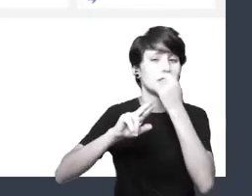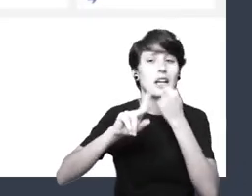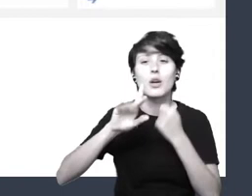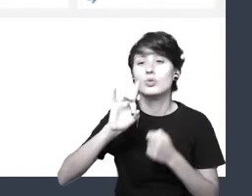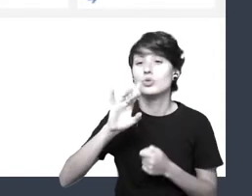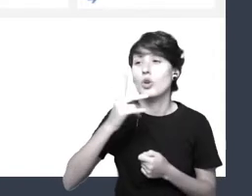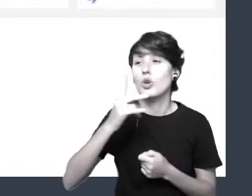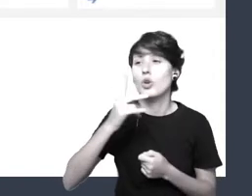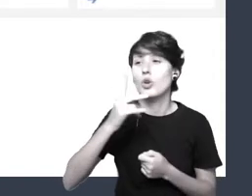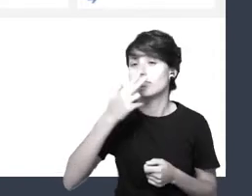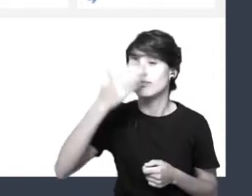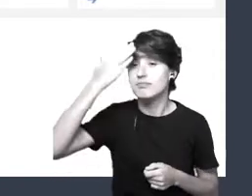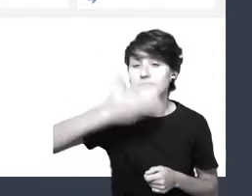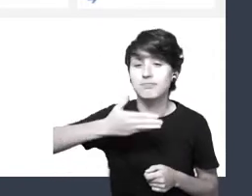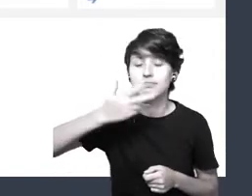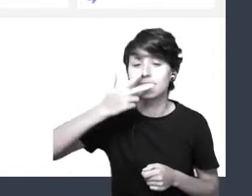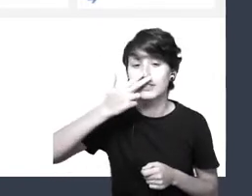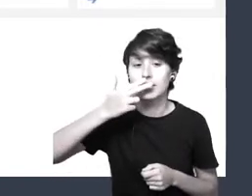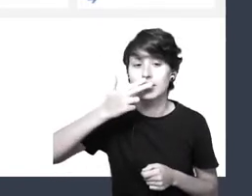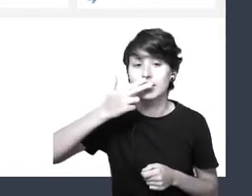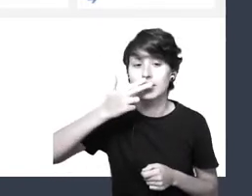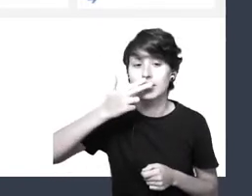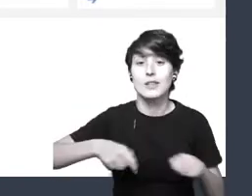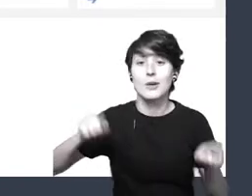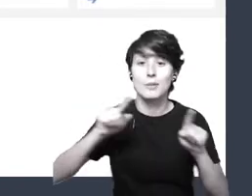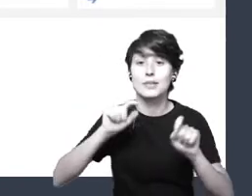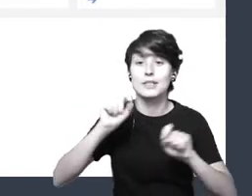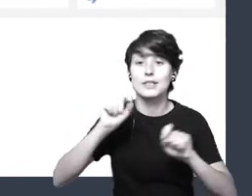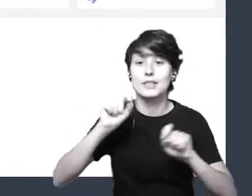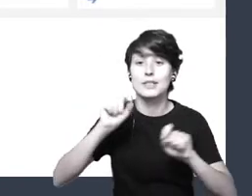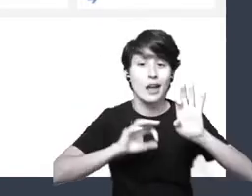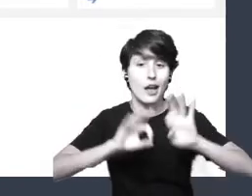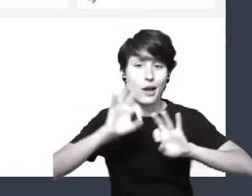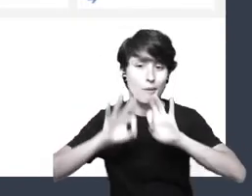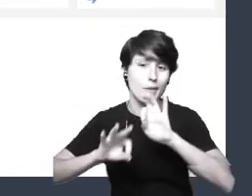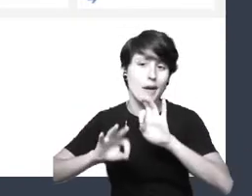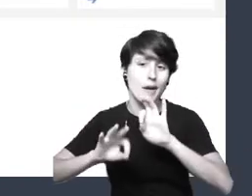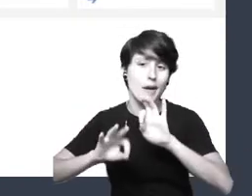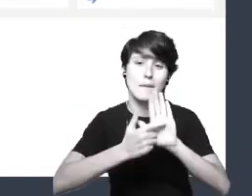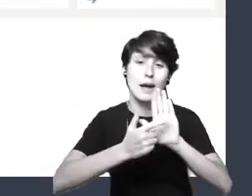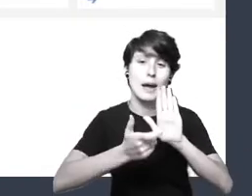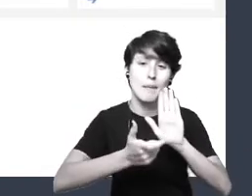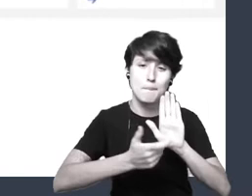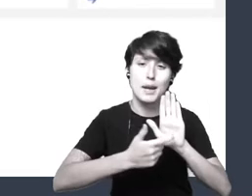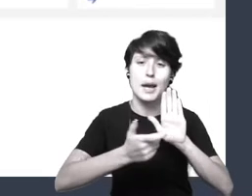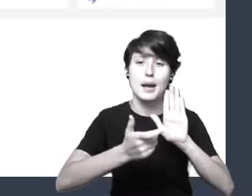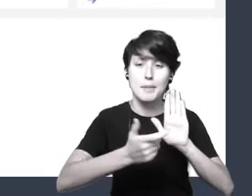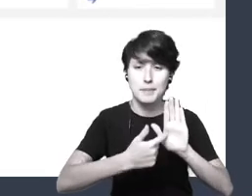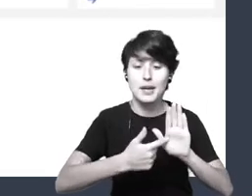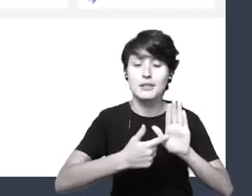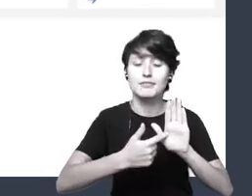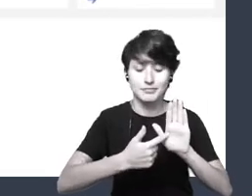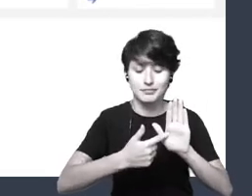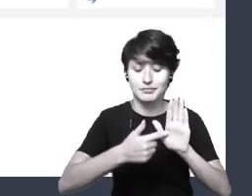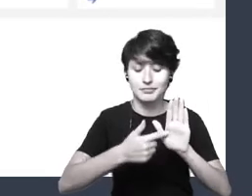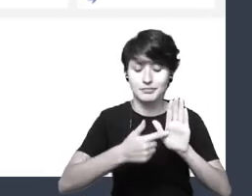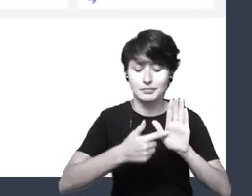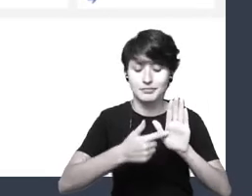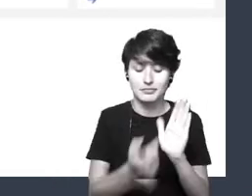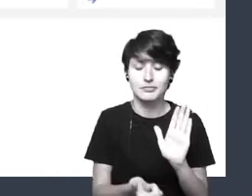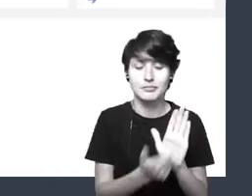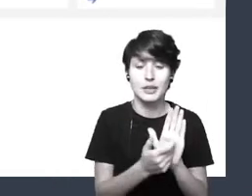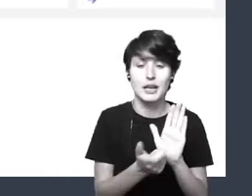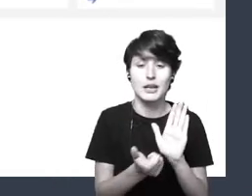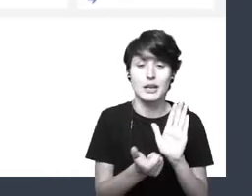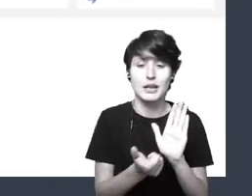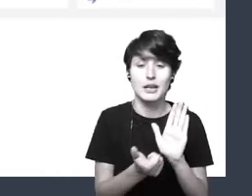que é a que eu vou mostrar para vocês, onde você não precisa programar, você vai clicando e você pode sempre clicar no ponto de interrogação para entender um